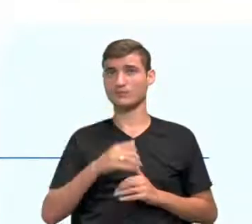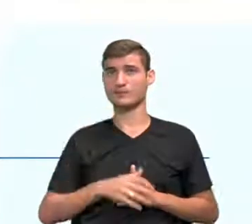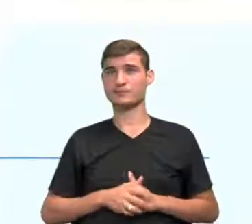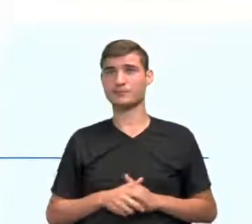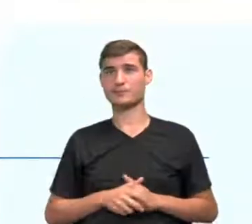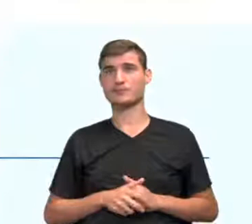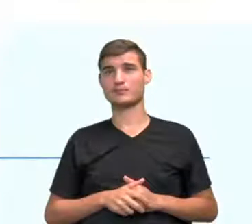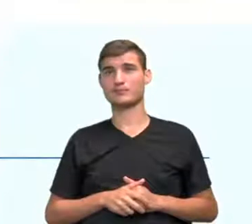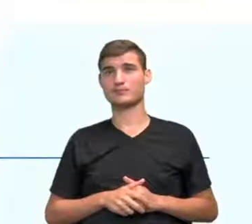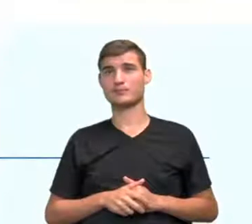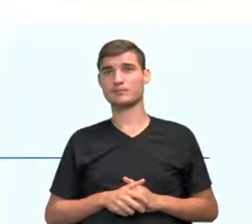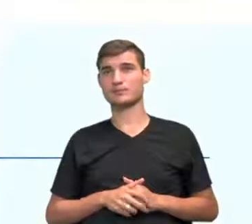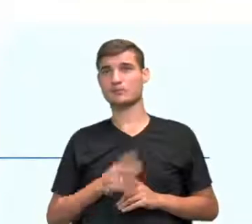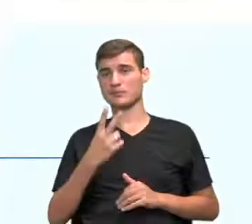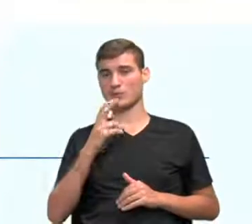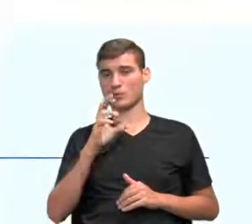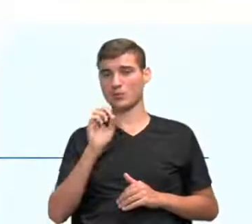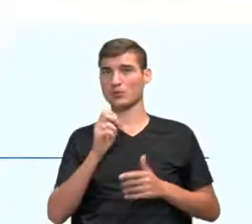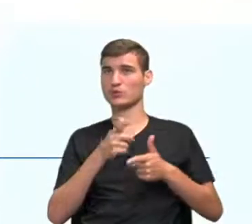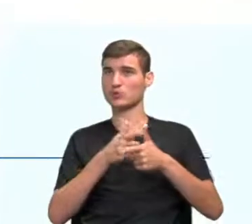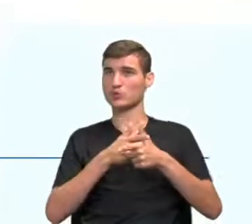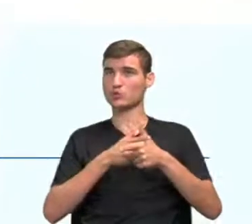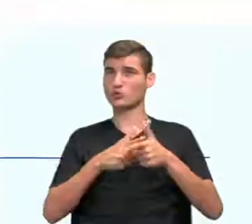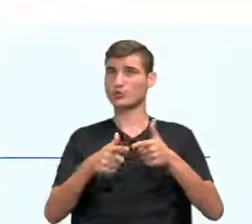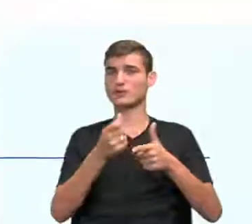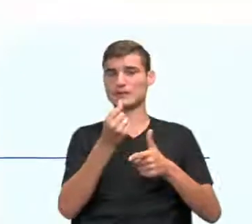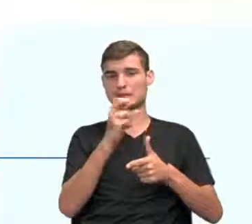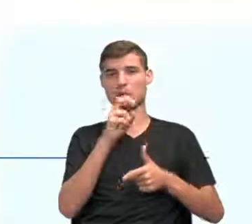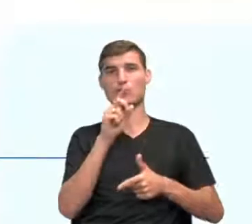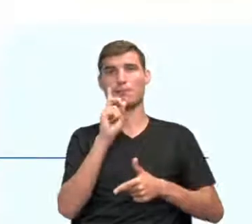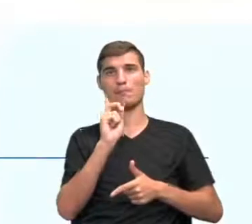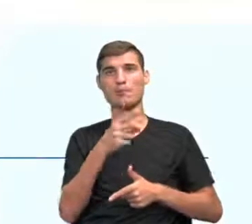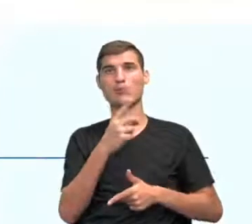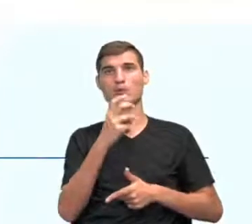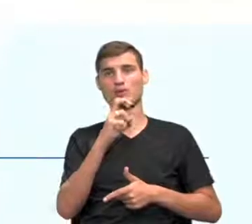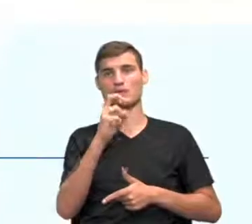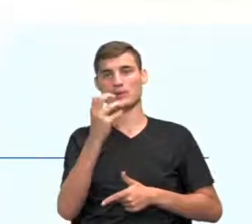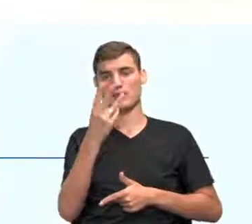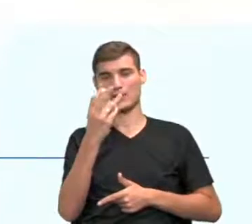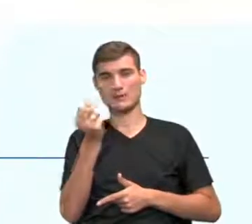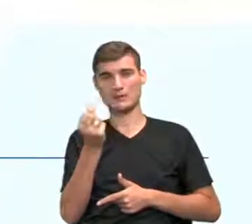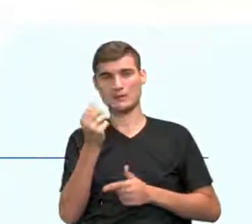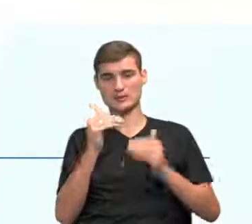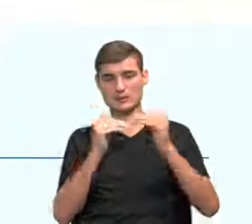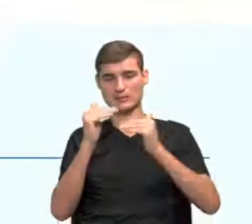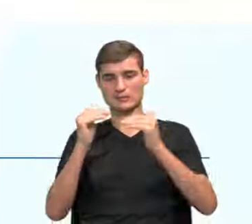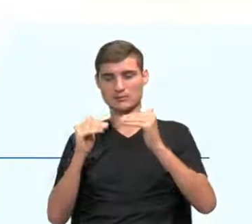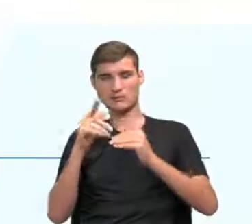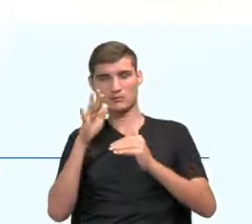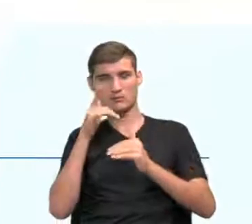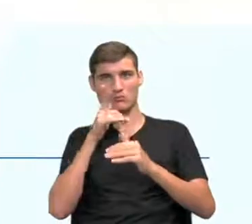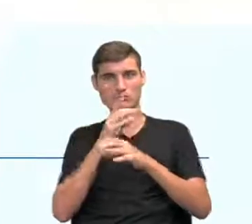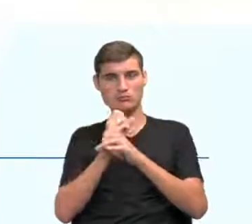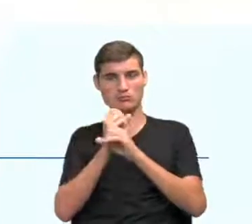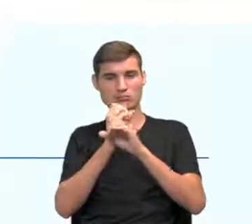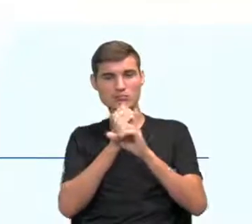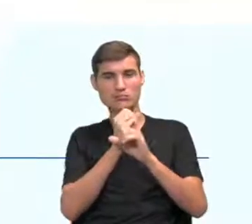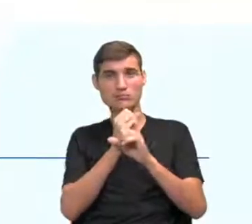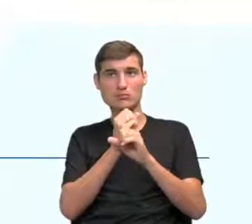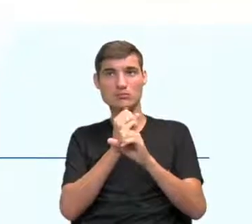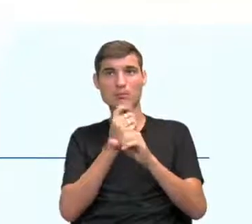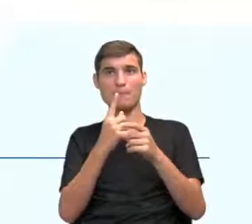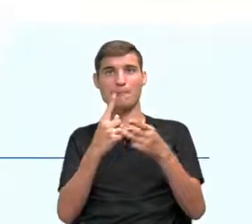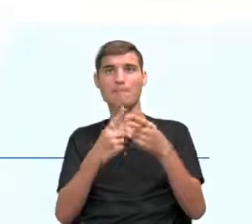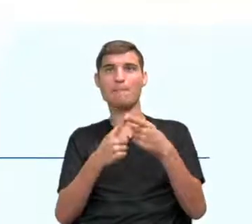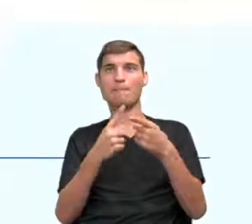E esses 250 graus Celsius vão ser divididos em 65.536 níveis. É muito nível. E por que